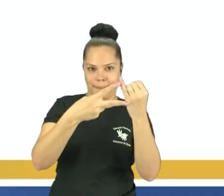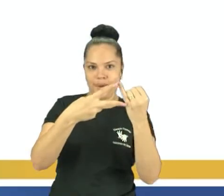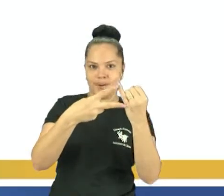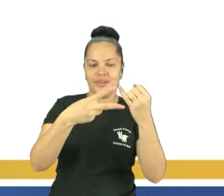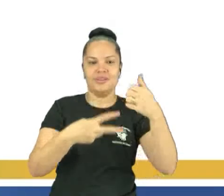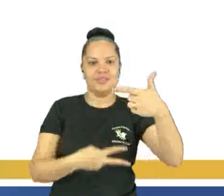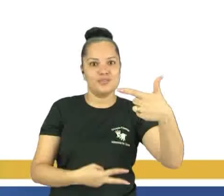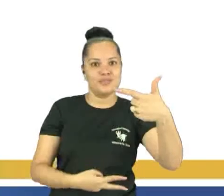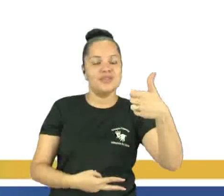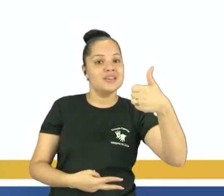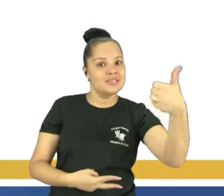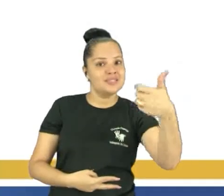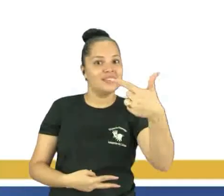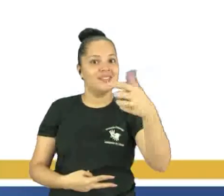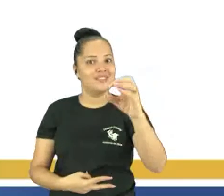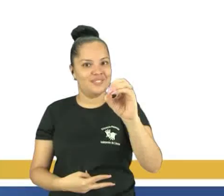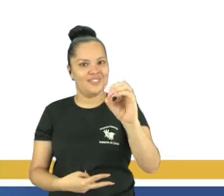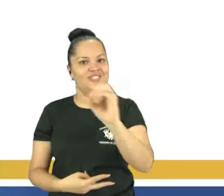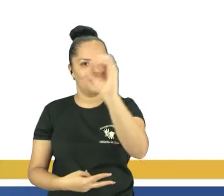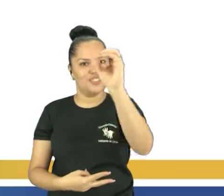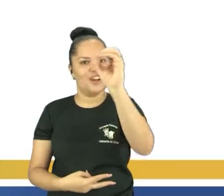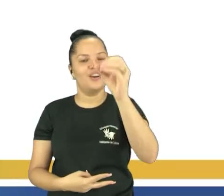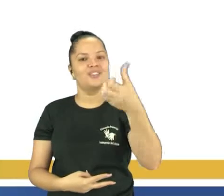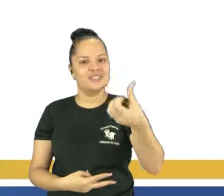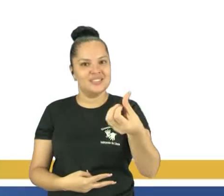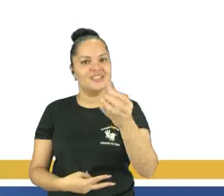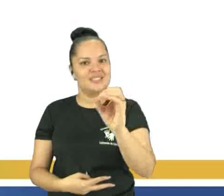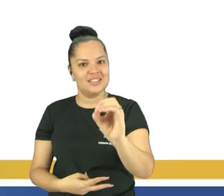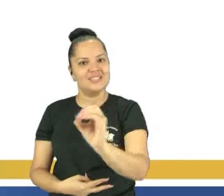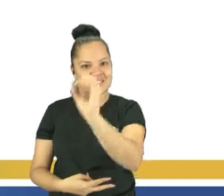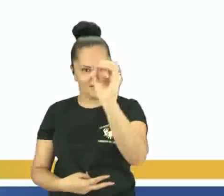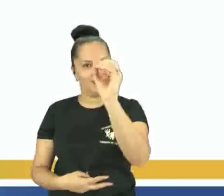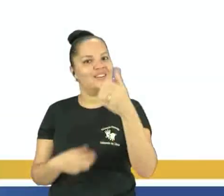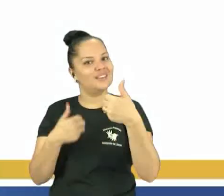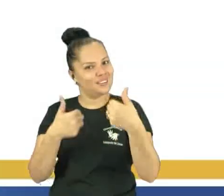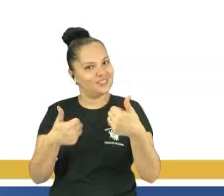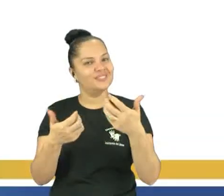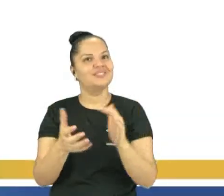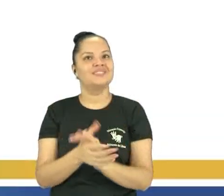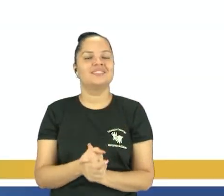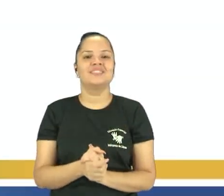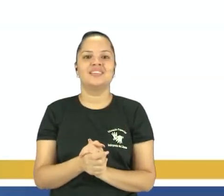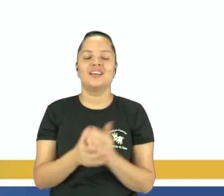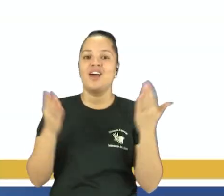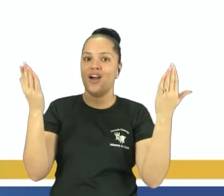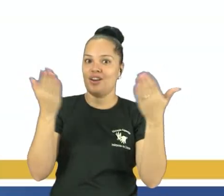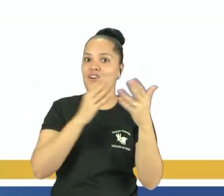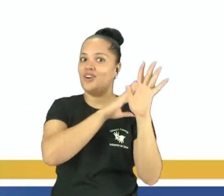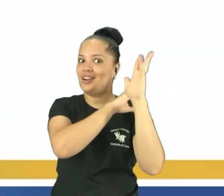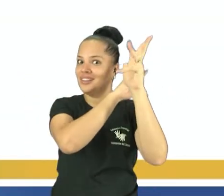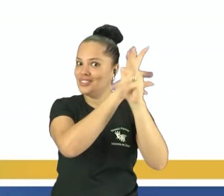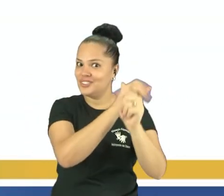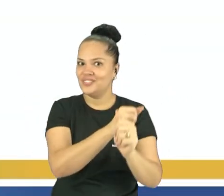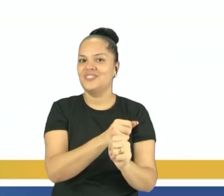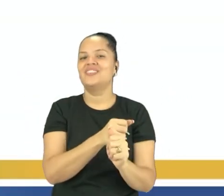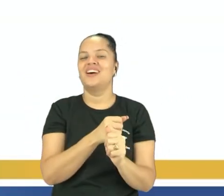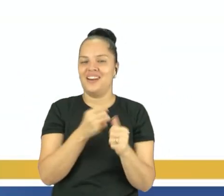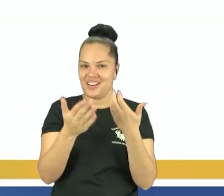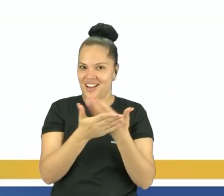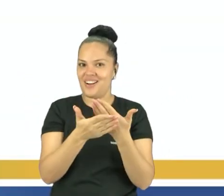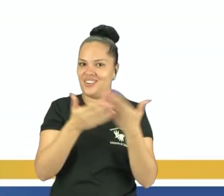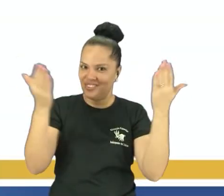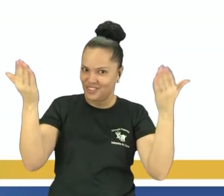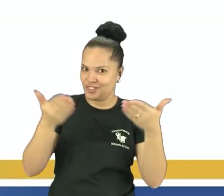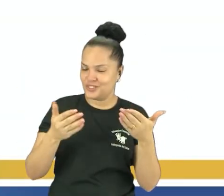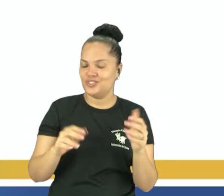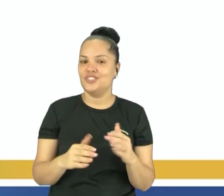120, 120, 60 e 60 graus. Muito bem. Então vamos retomar aí o que a gente viu na aula de hoje?